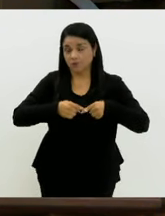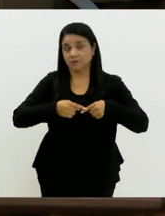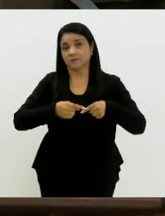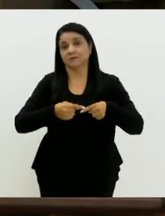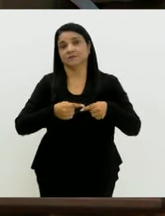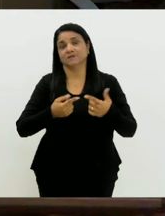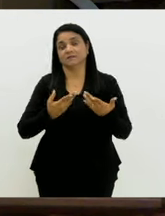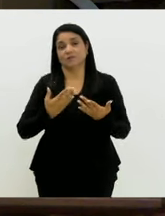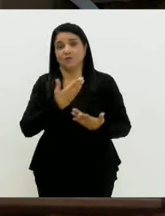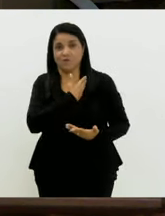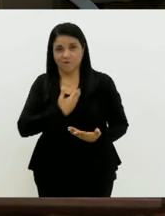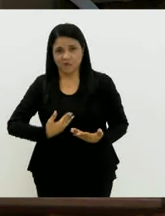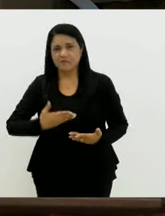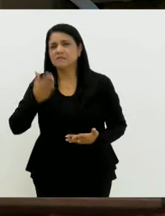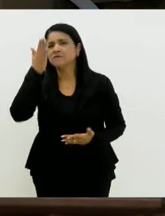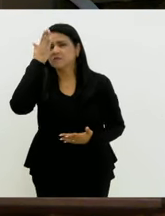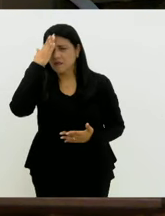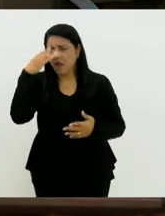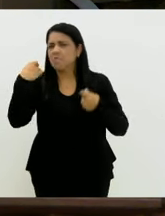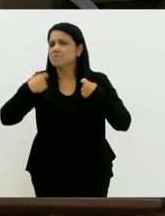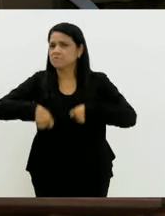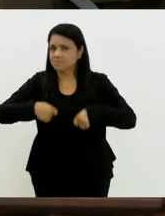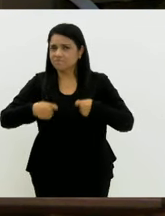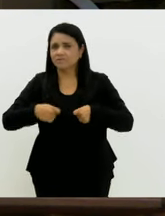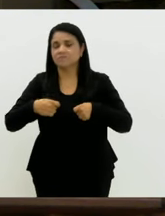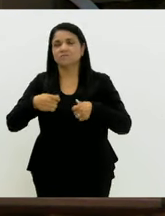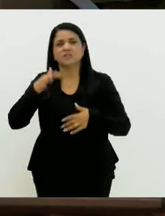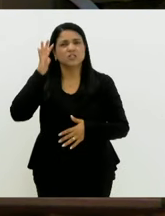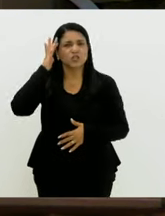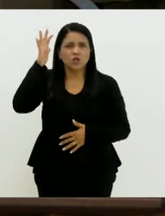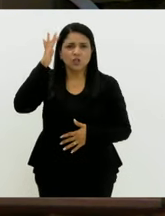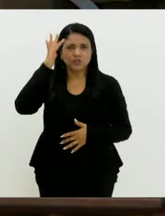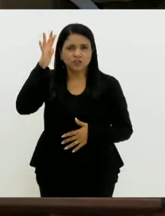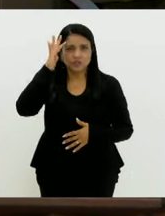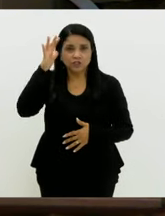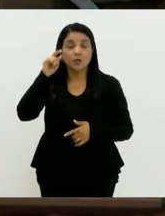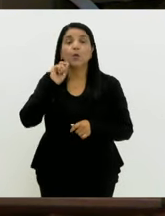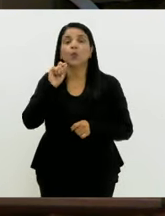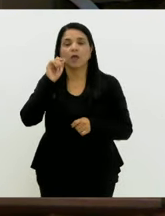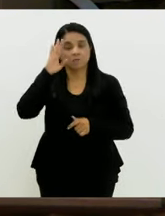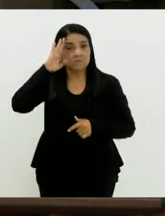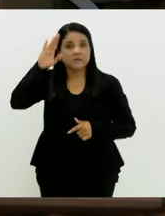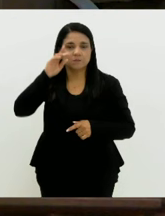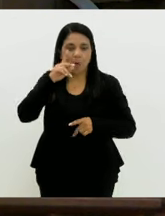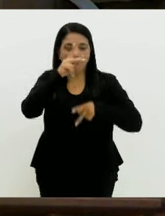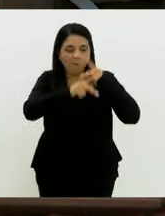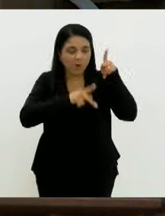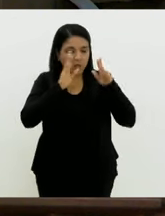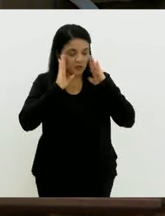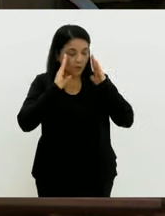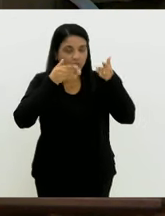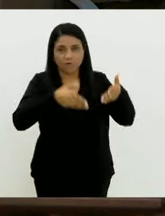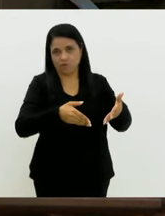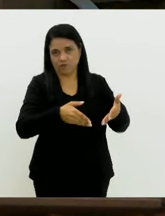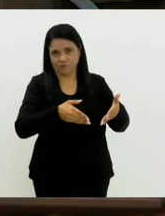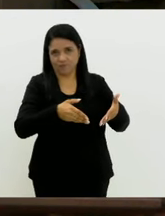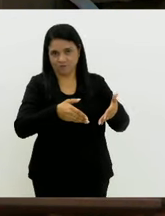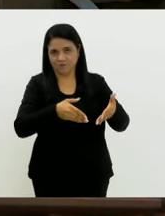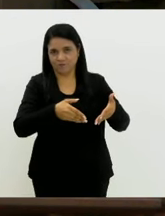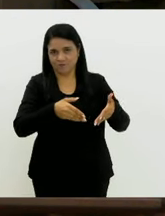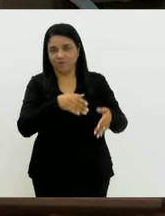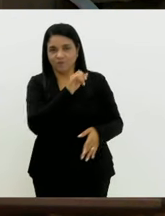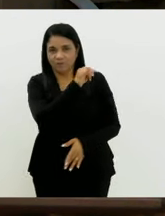que, acima de qualquer divergência ideológica, vem a população do Rio de Janeiro. Então, assim, eu não poderia deixar